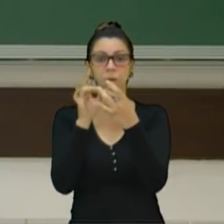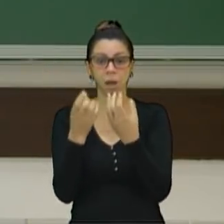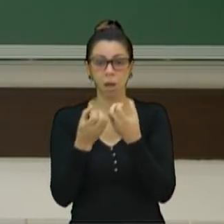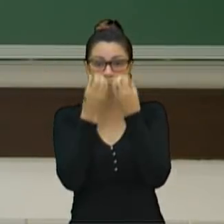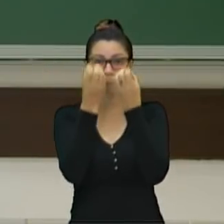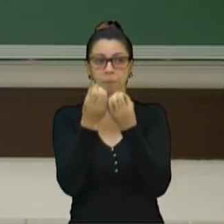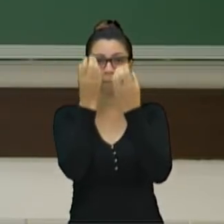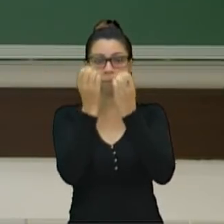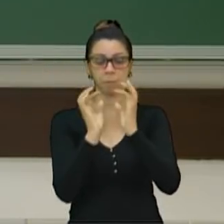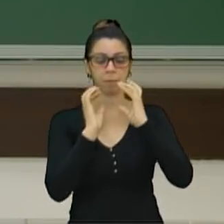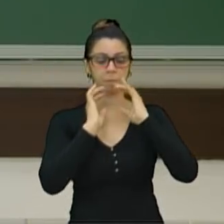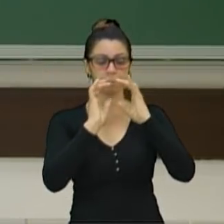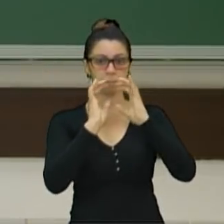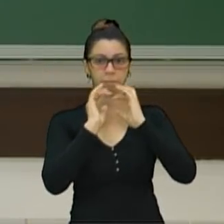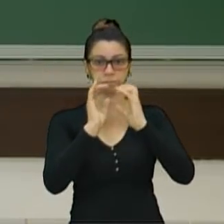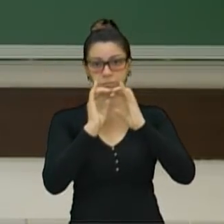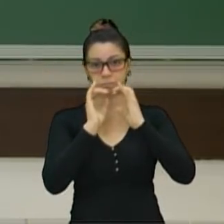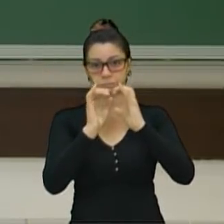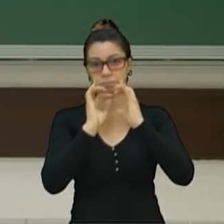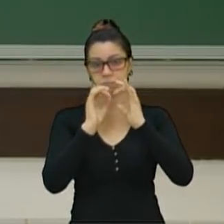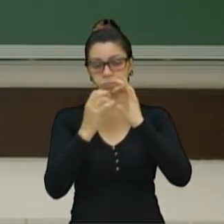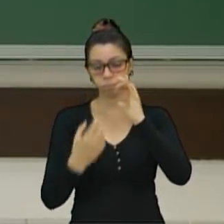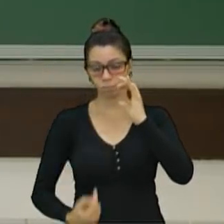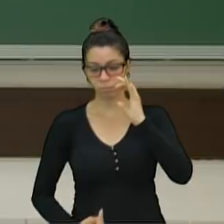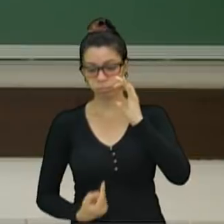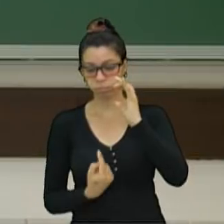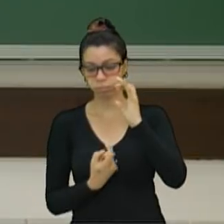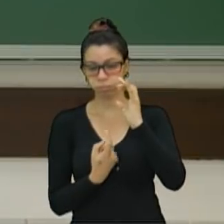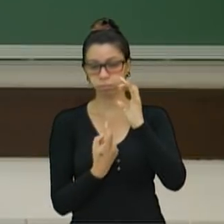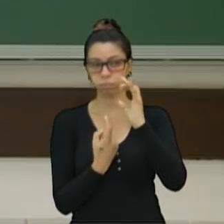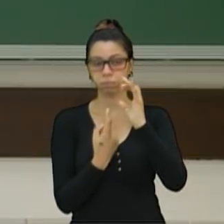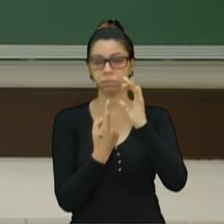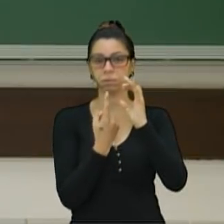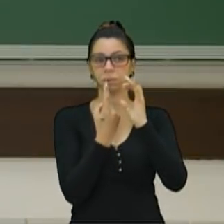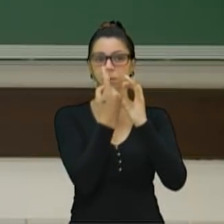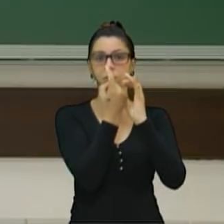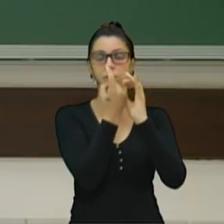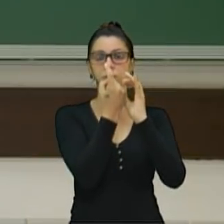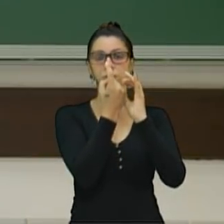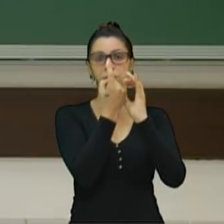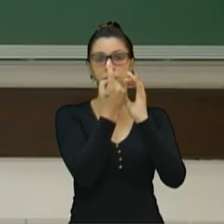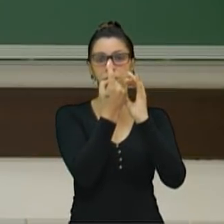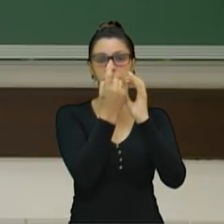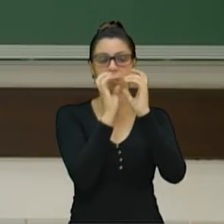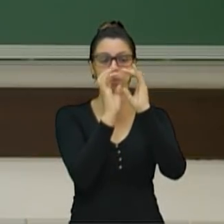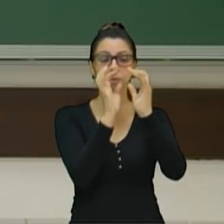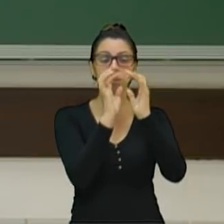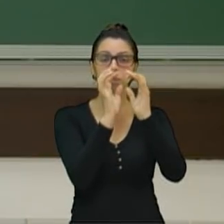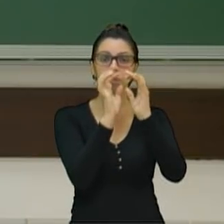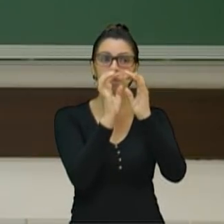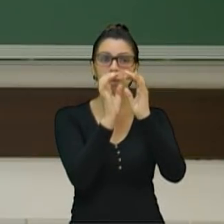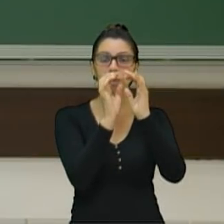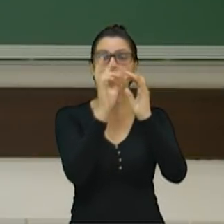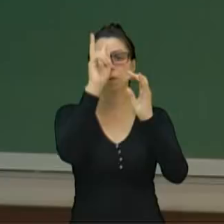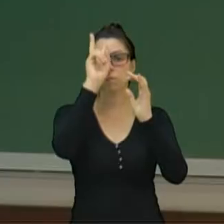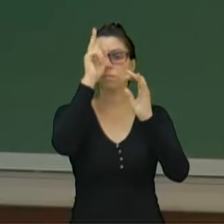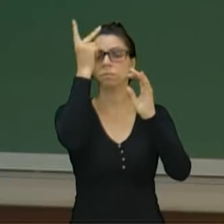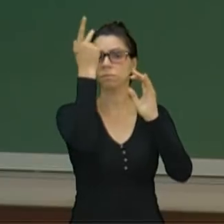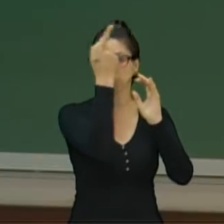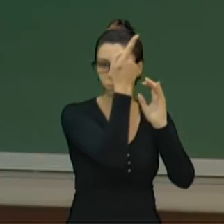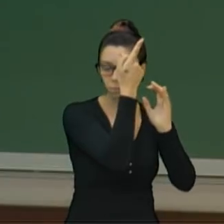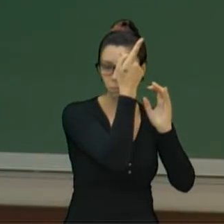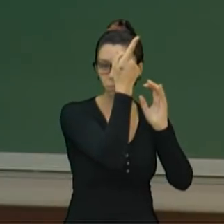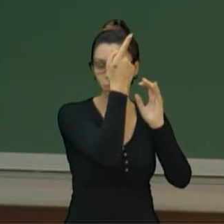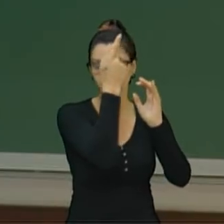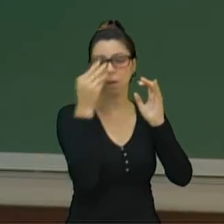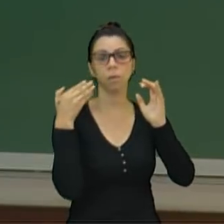né, na medula, né, espinal, chega até o sistema nervoso central, o encéfalo, tem essa interpretação, é doce,